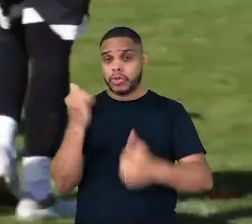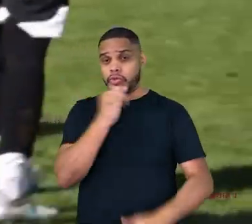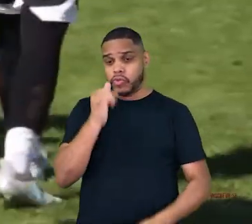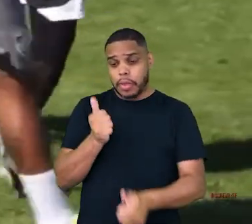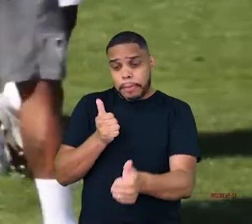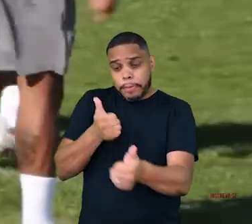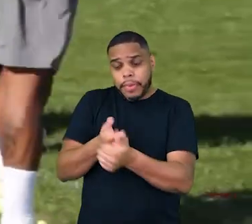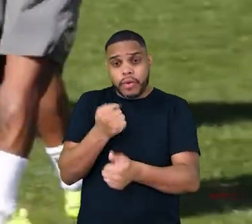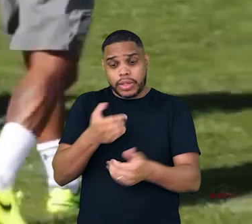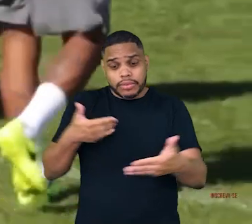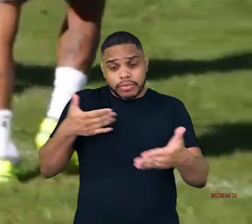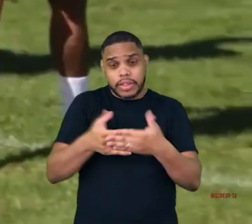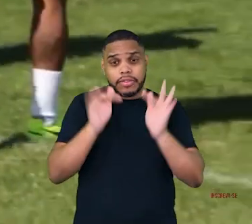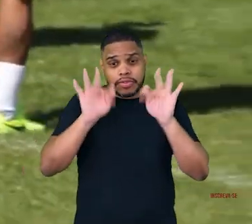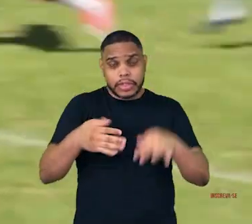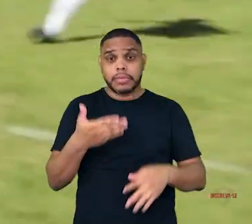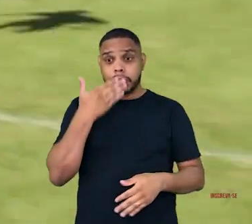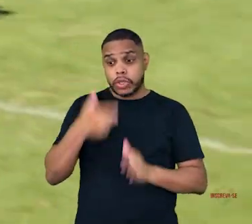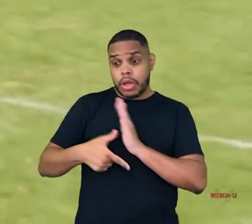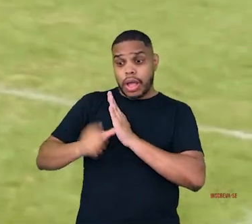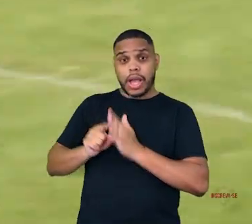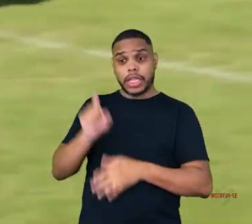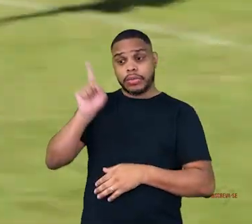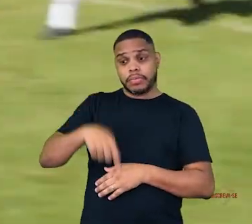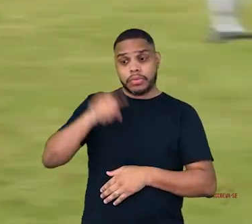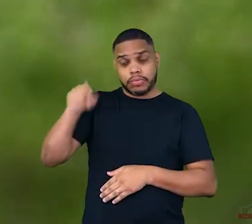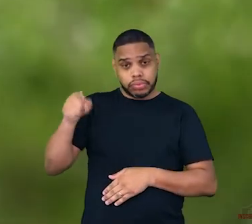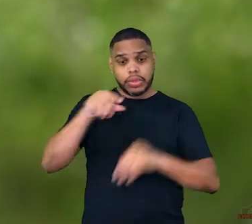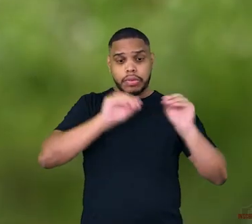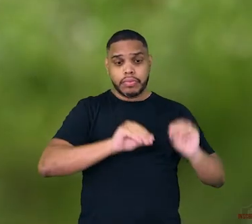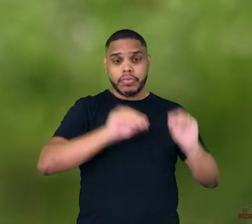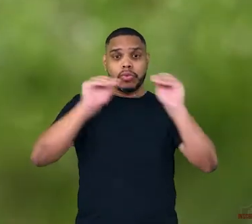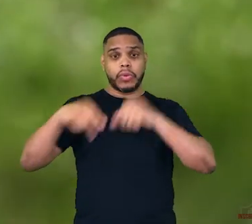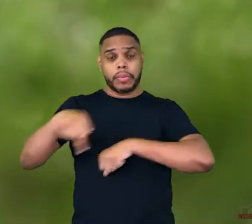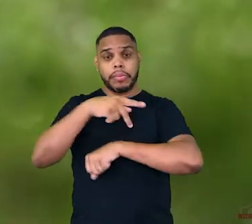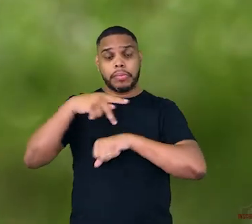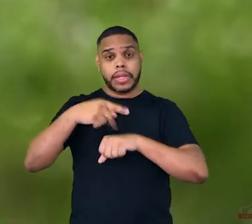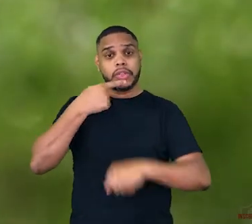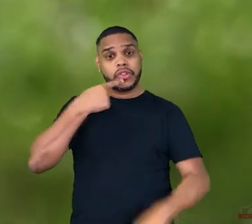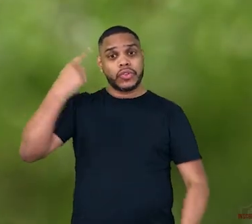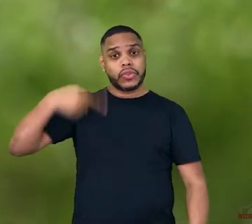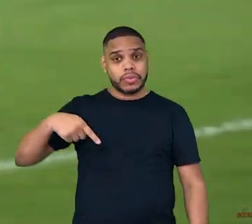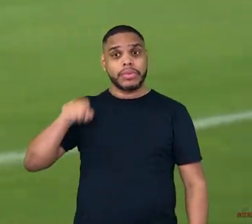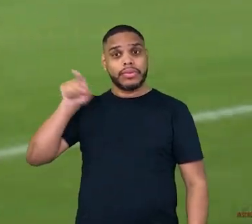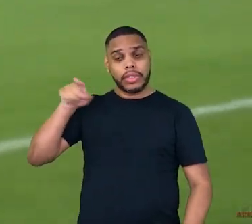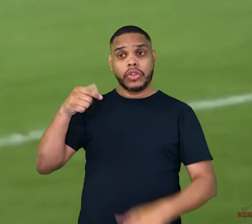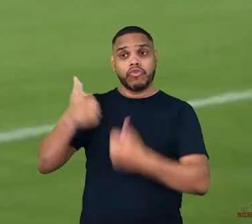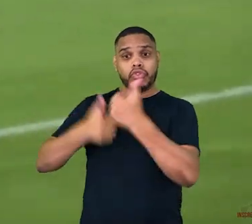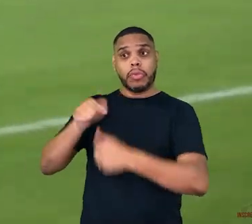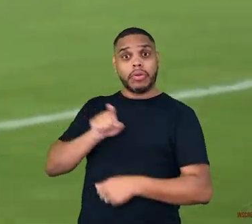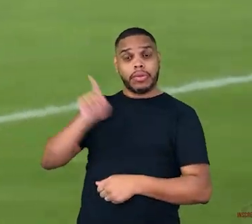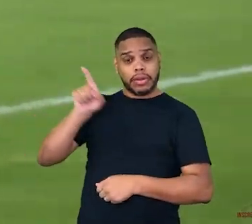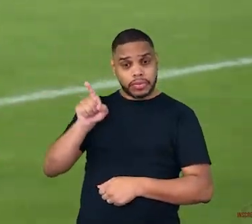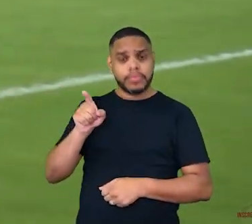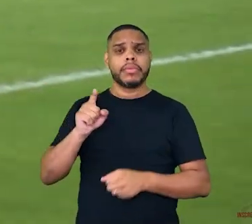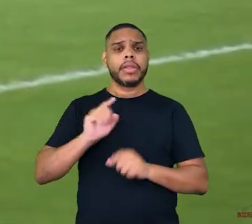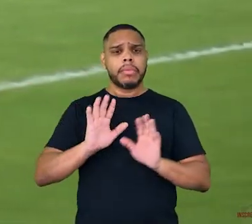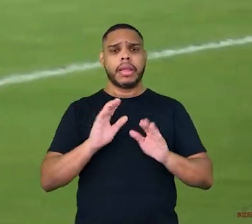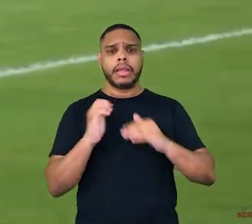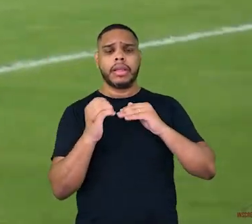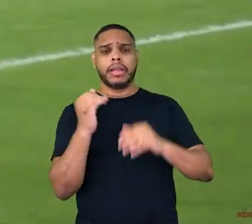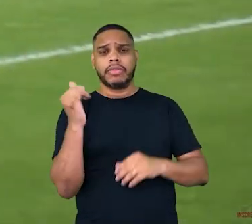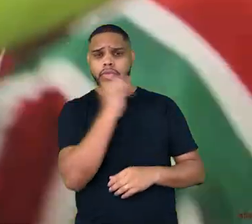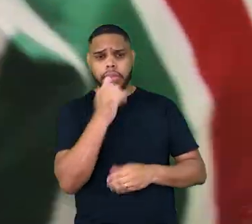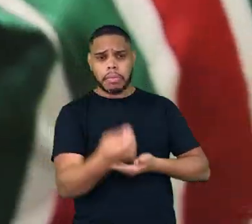perto do fim do vínculo pediu a rescisão antecipada para jogar na Ucrânia, país do leste europeu. Como não recebeu as